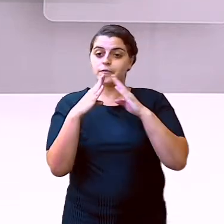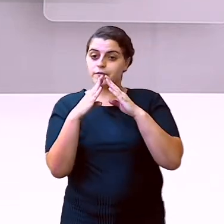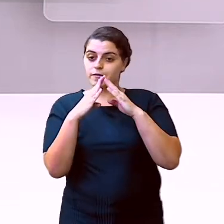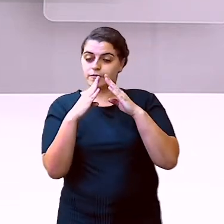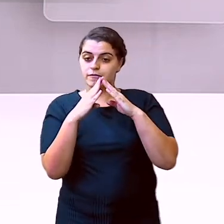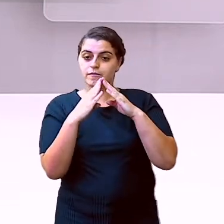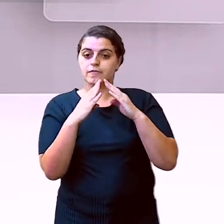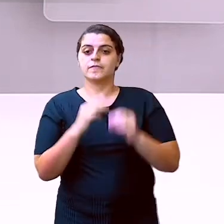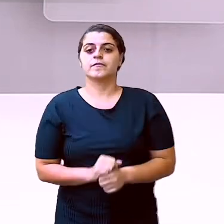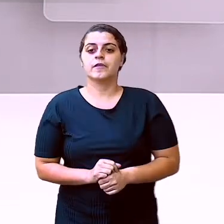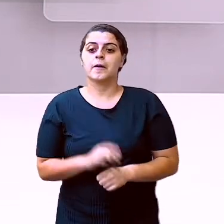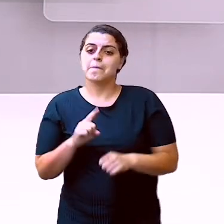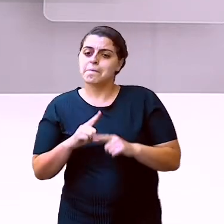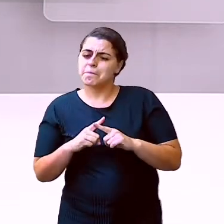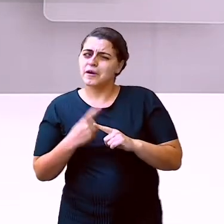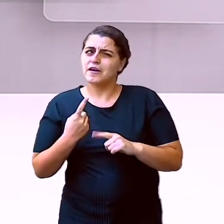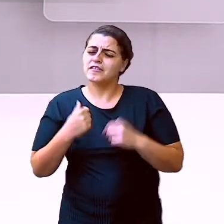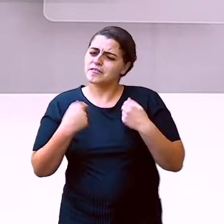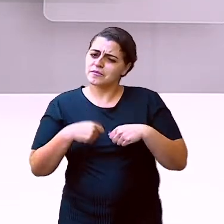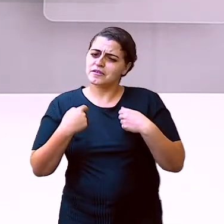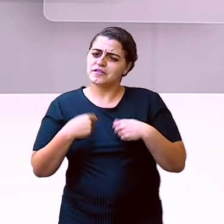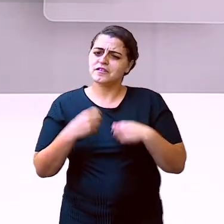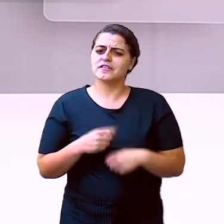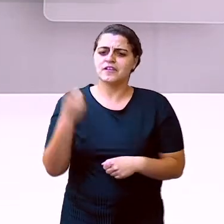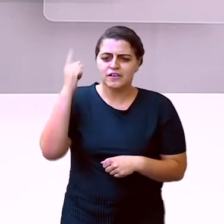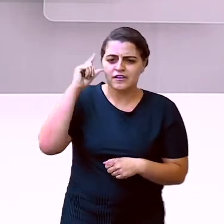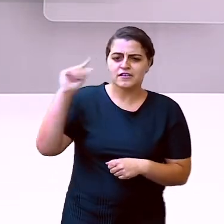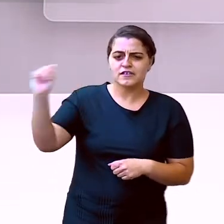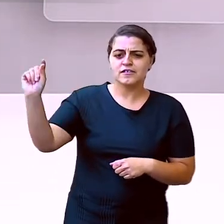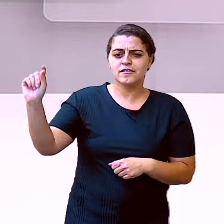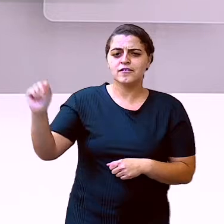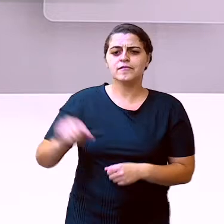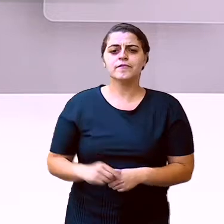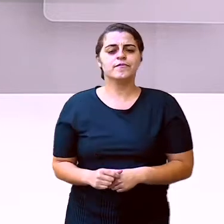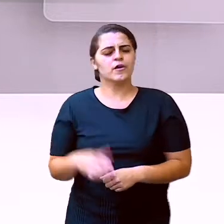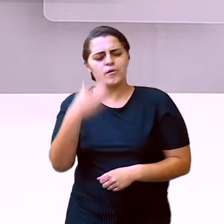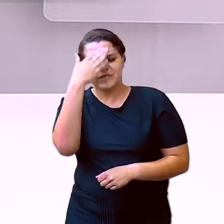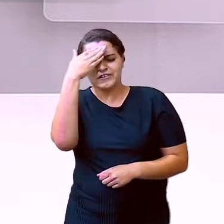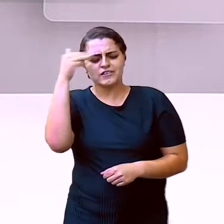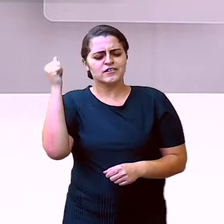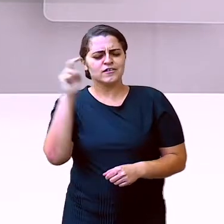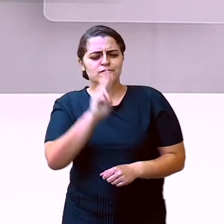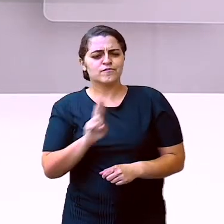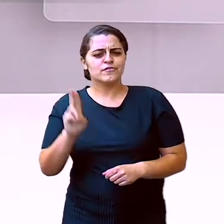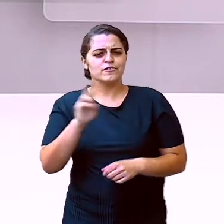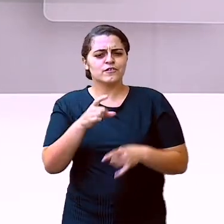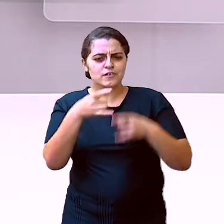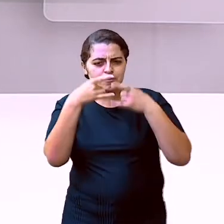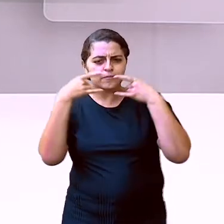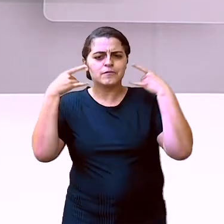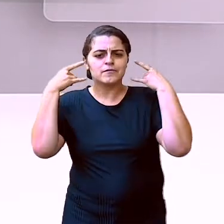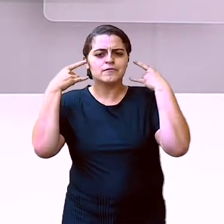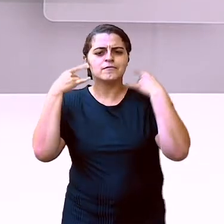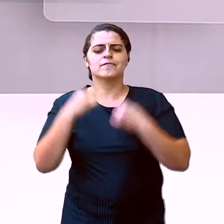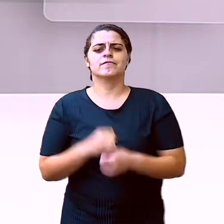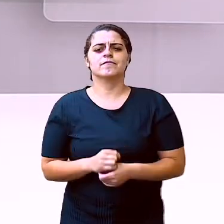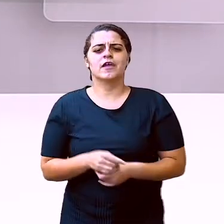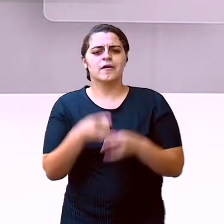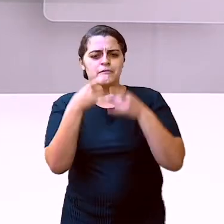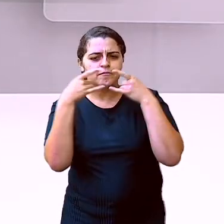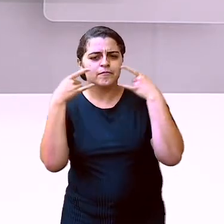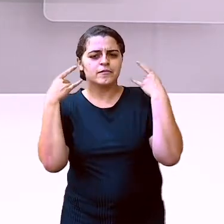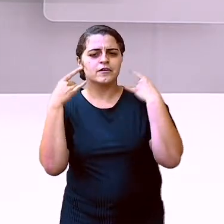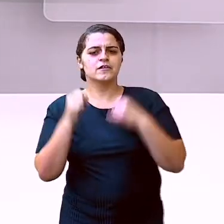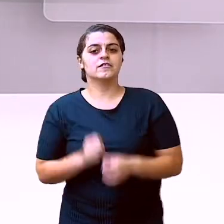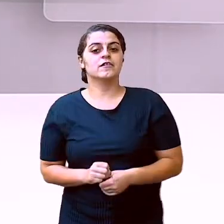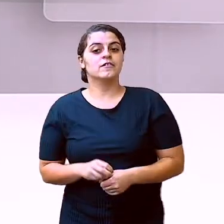casa. Mas se caso precisar sair, não se esqueça de usar a máscara. A máscara vai